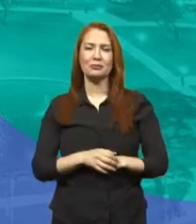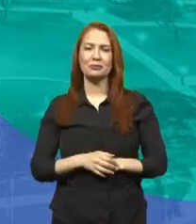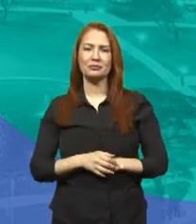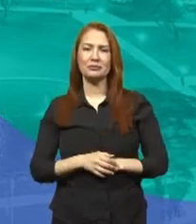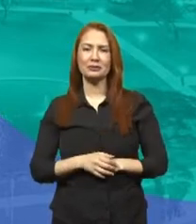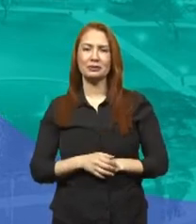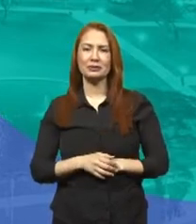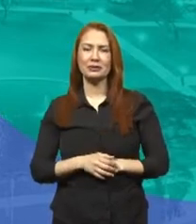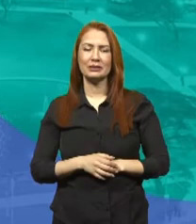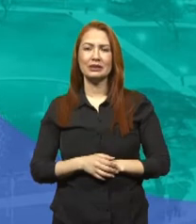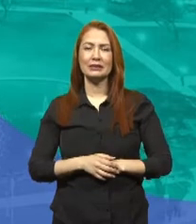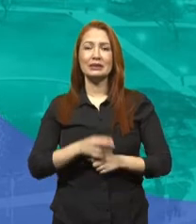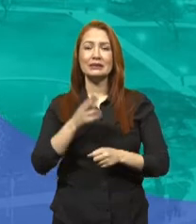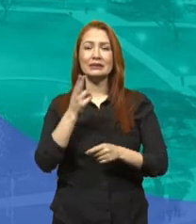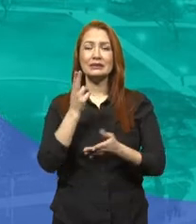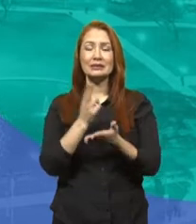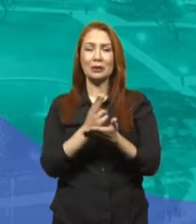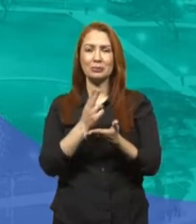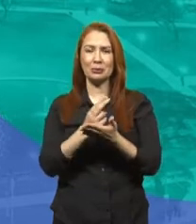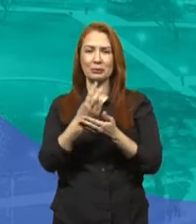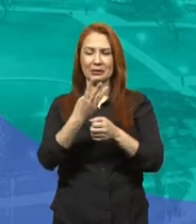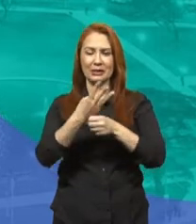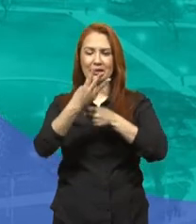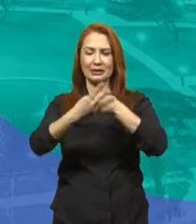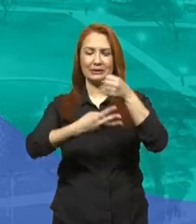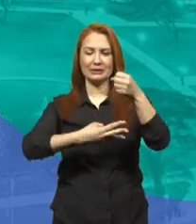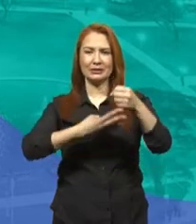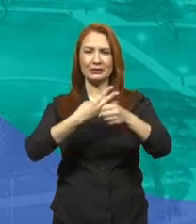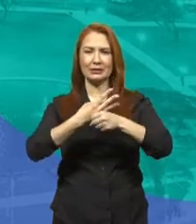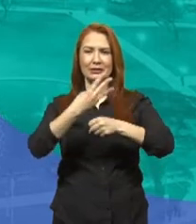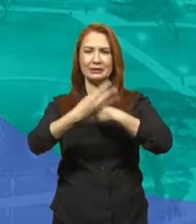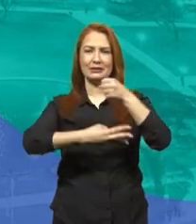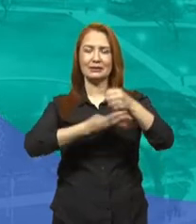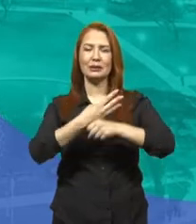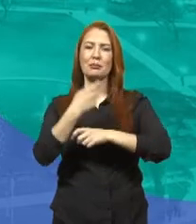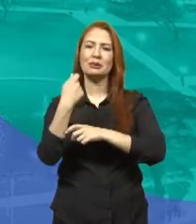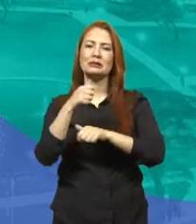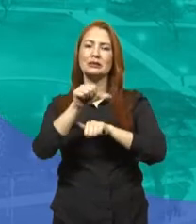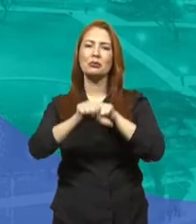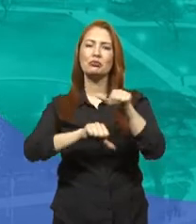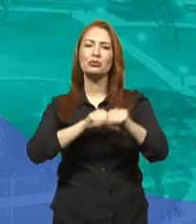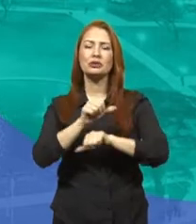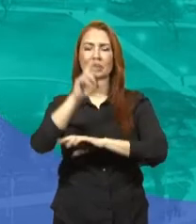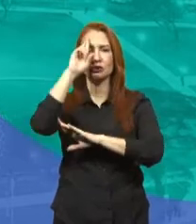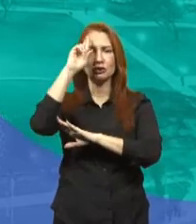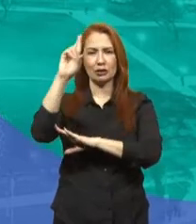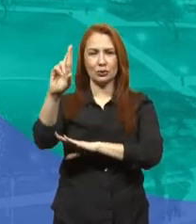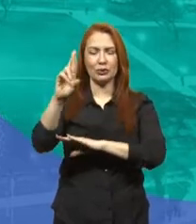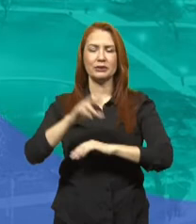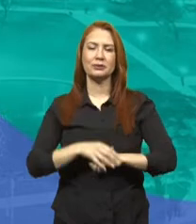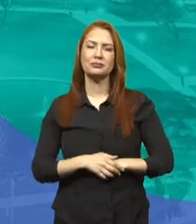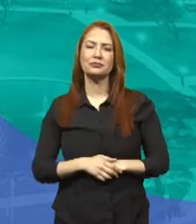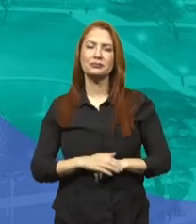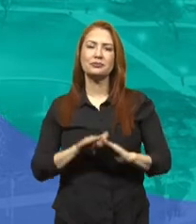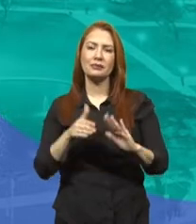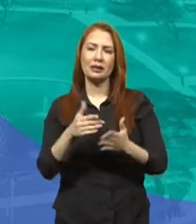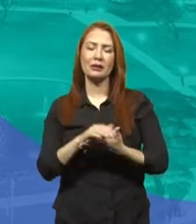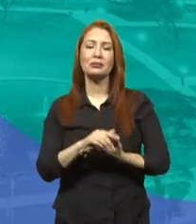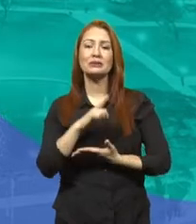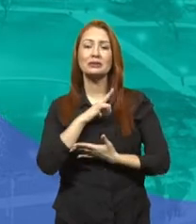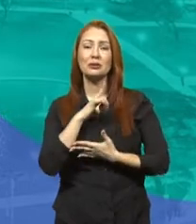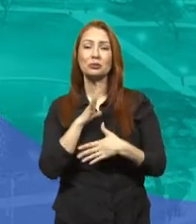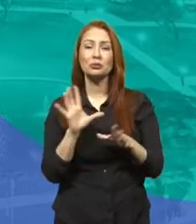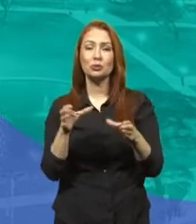a cada 3 anos tem que mudar parte da diretoria da cooperativa. É que nós temos uma equipe que